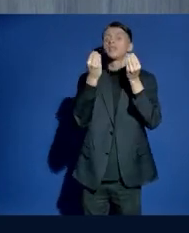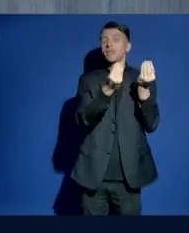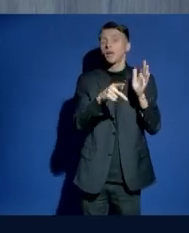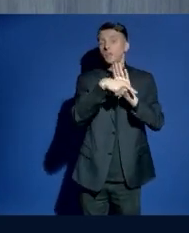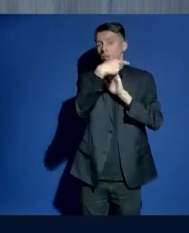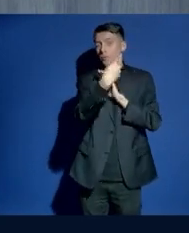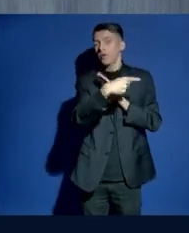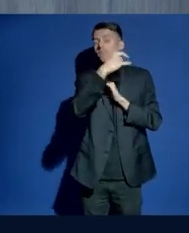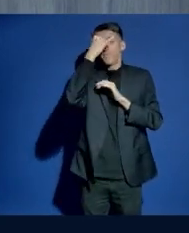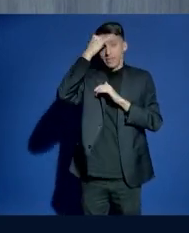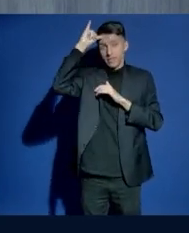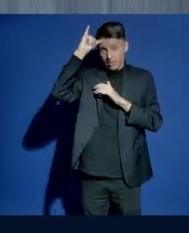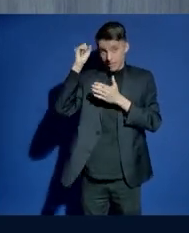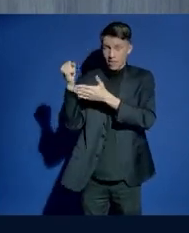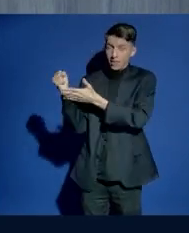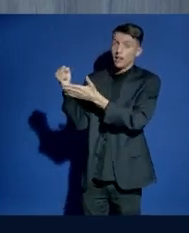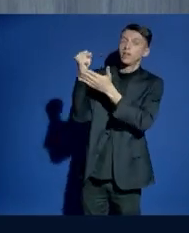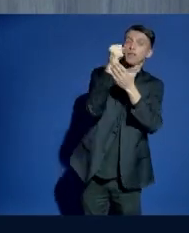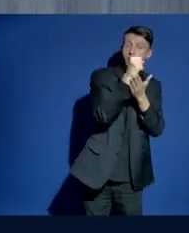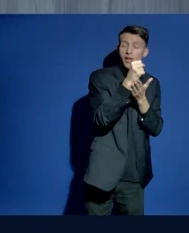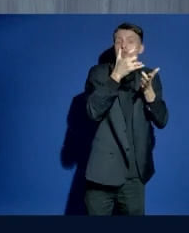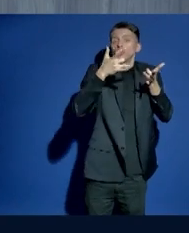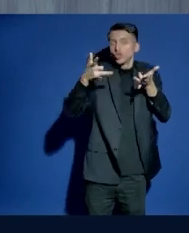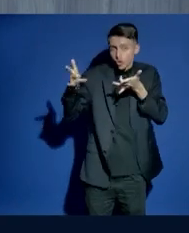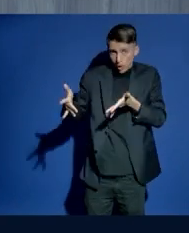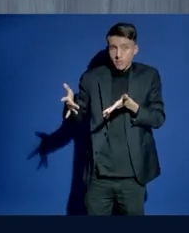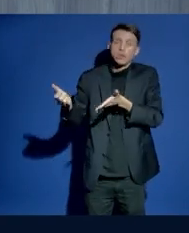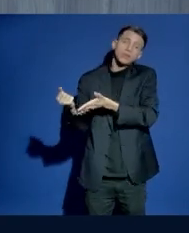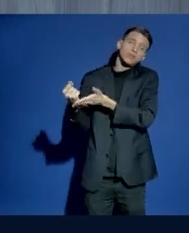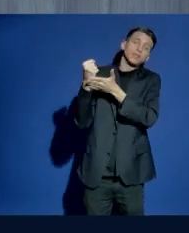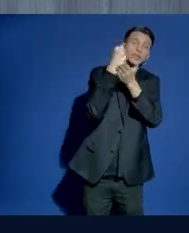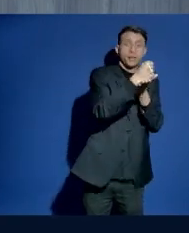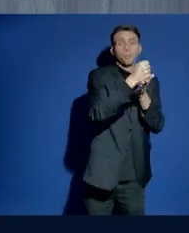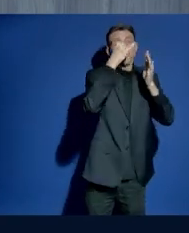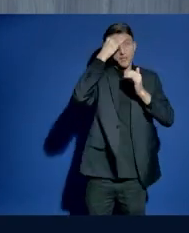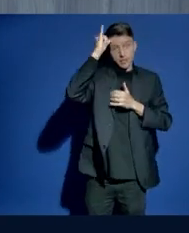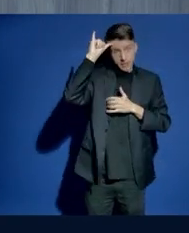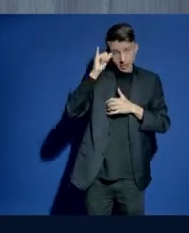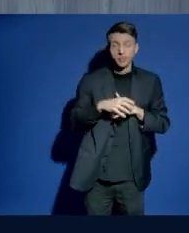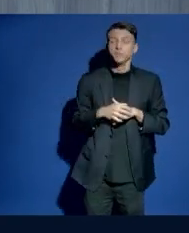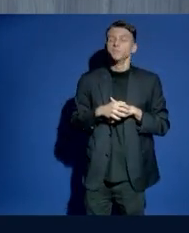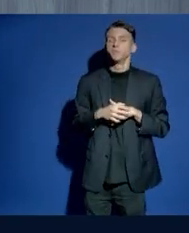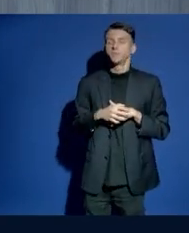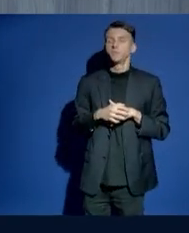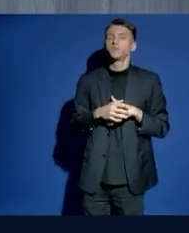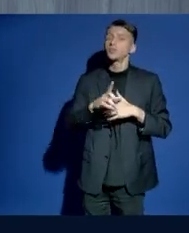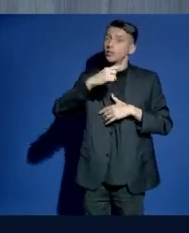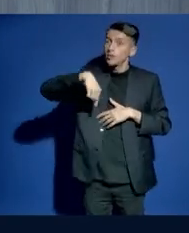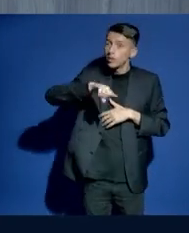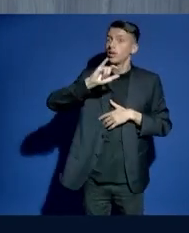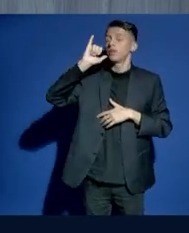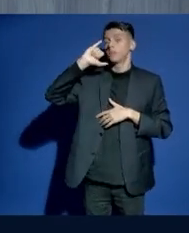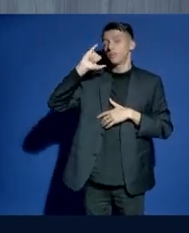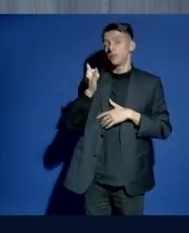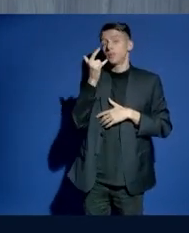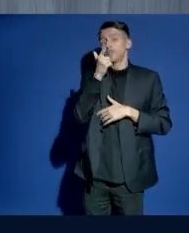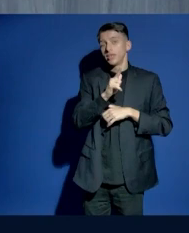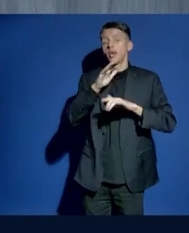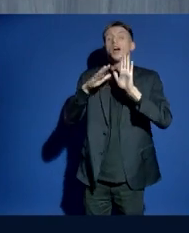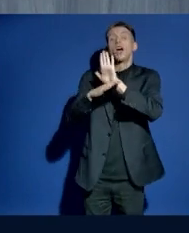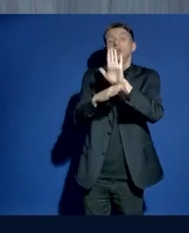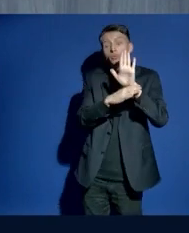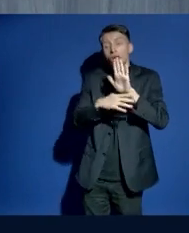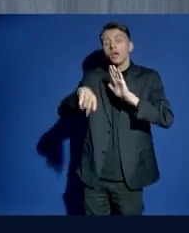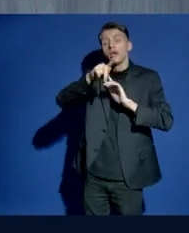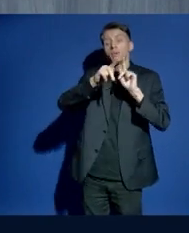fertir irrigação com essa água então é um processo que gera zero resíduo e a gente aproveita a gente consegue ajudar os produtores